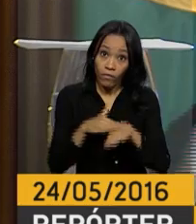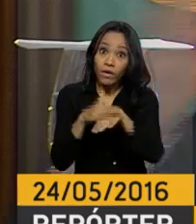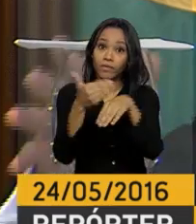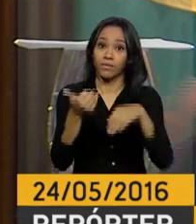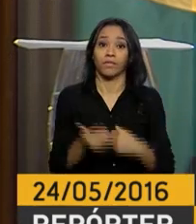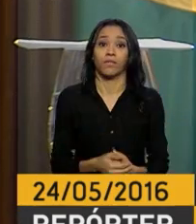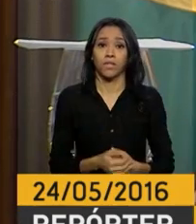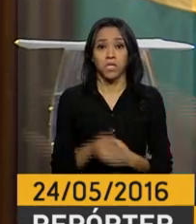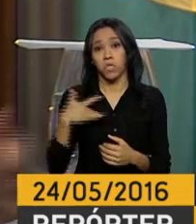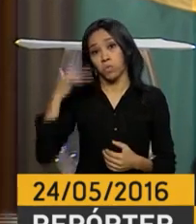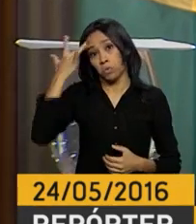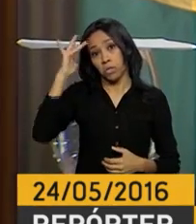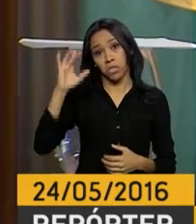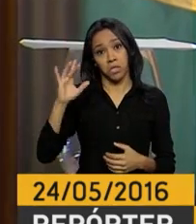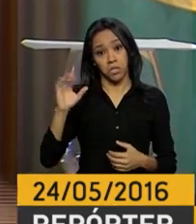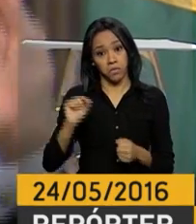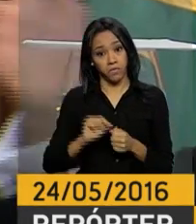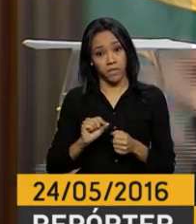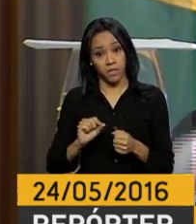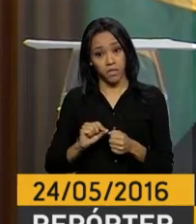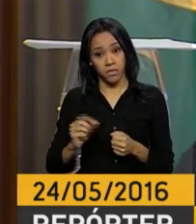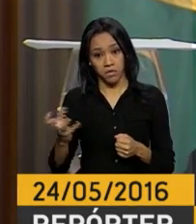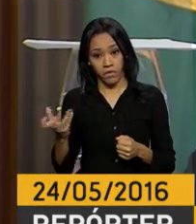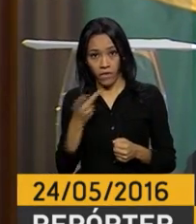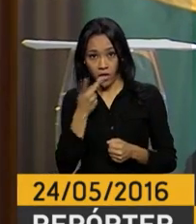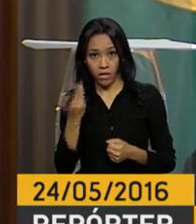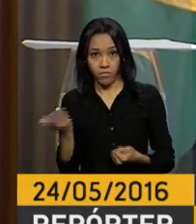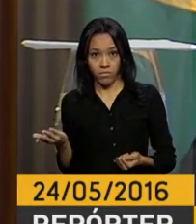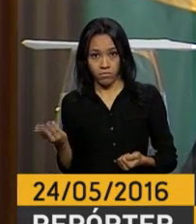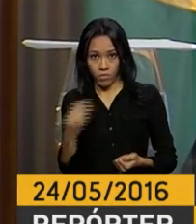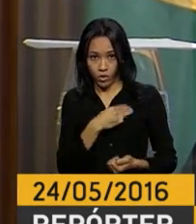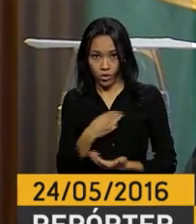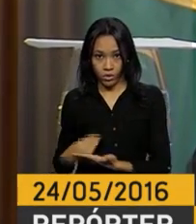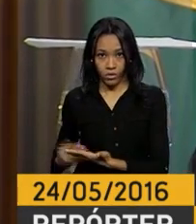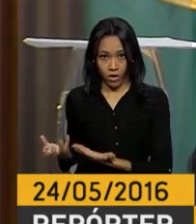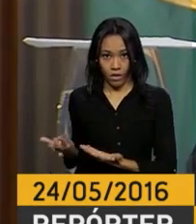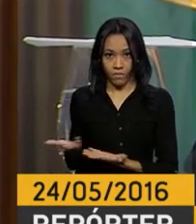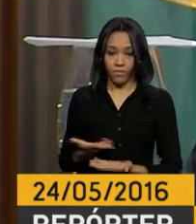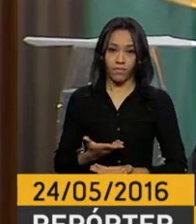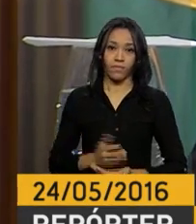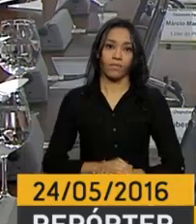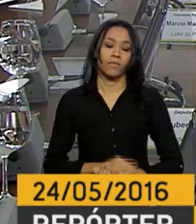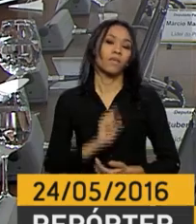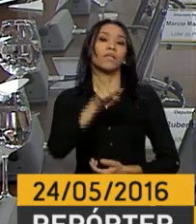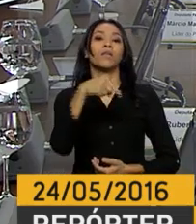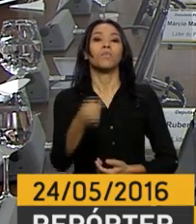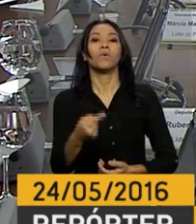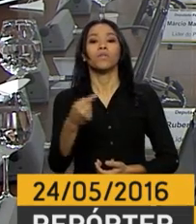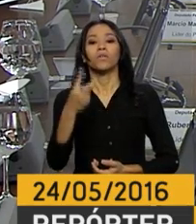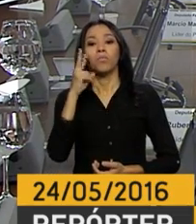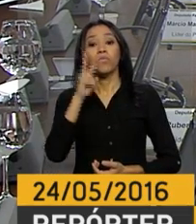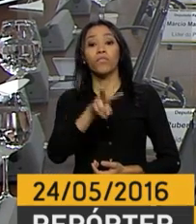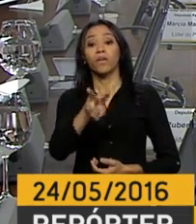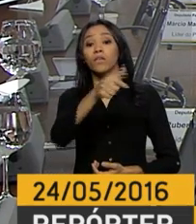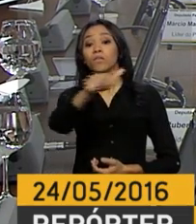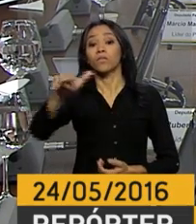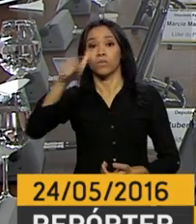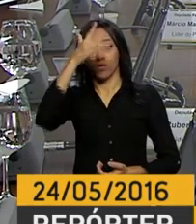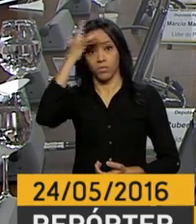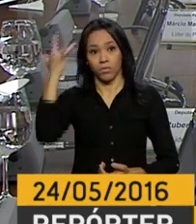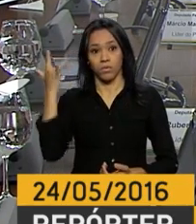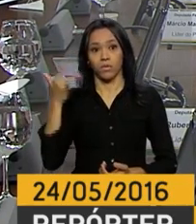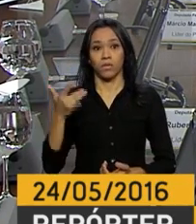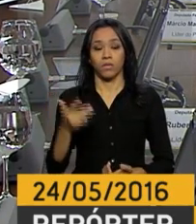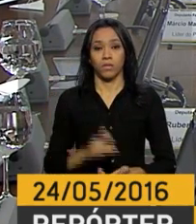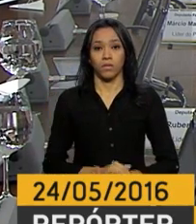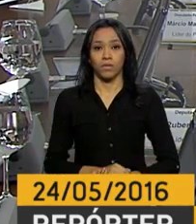Eu não sei como é que nós fazemos agora. Alguma palavra? Ministro Meirelles, se quiser dar uma palavra. Depois vamos ouvir os líderes, porque senão, sabe o que acontece?